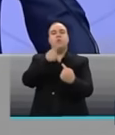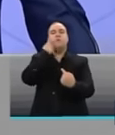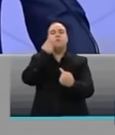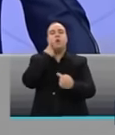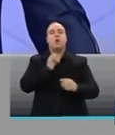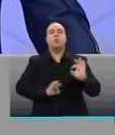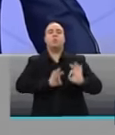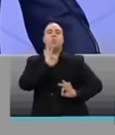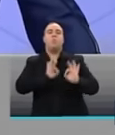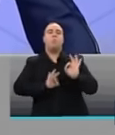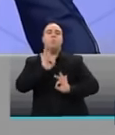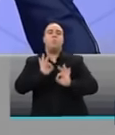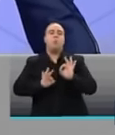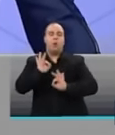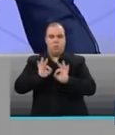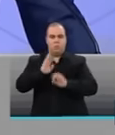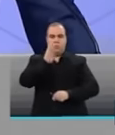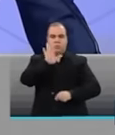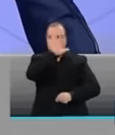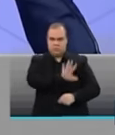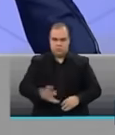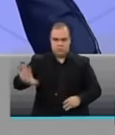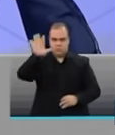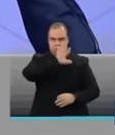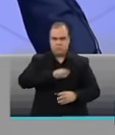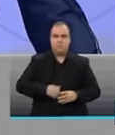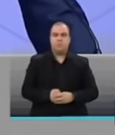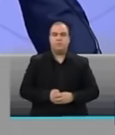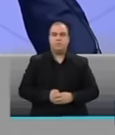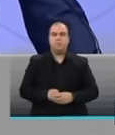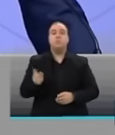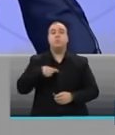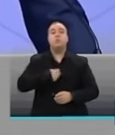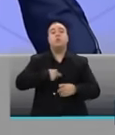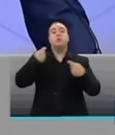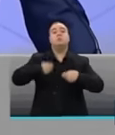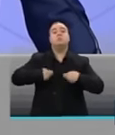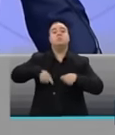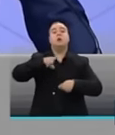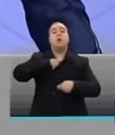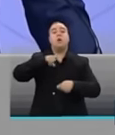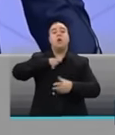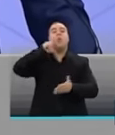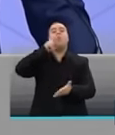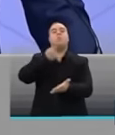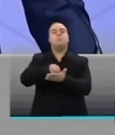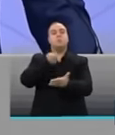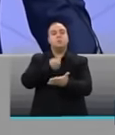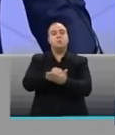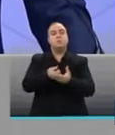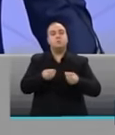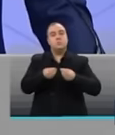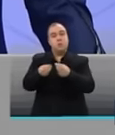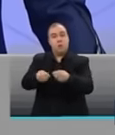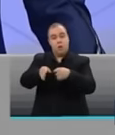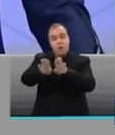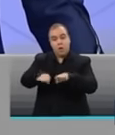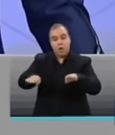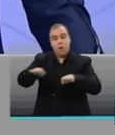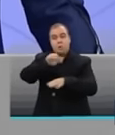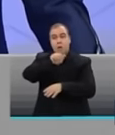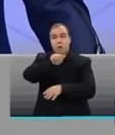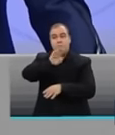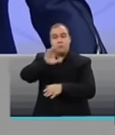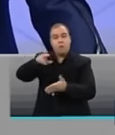plano nacional. Ele não sabe porra nenhuma, ele está aí só para falar mal do Nunes. Nós temos que ter a obrigação de entregar a criança